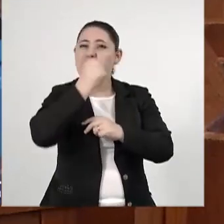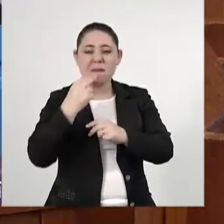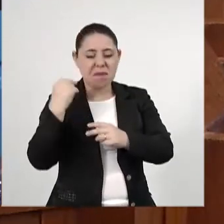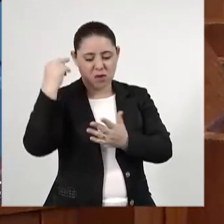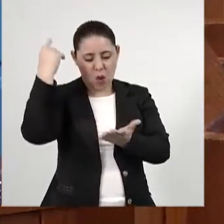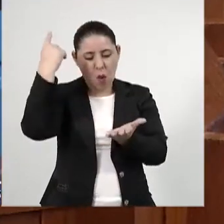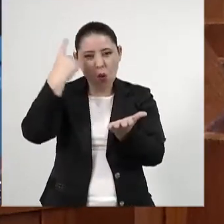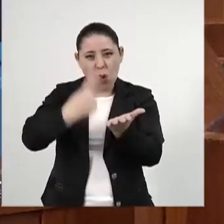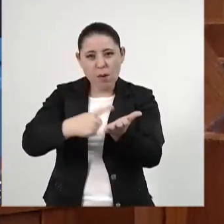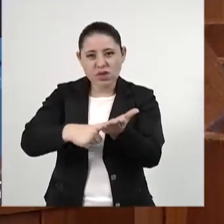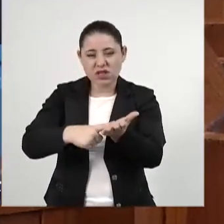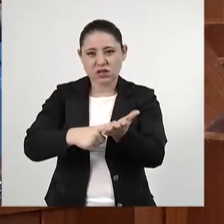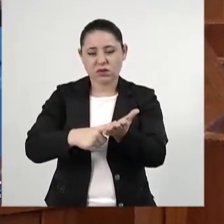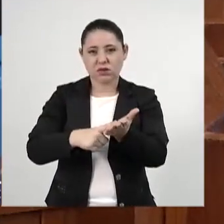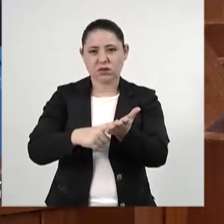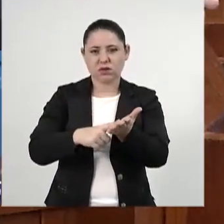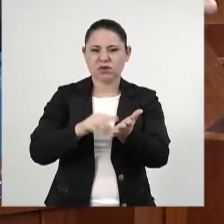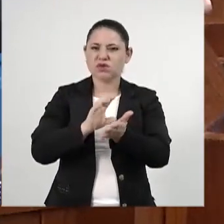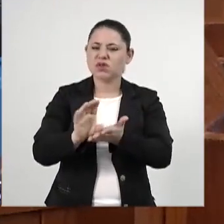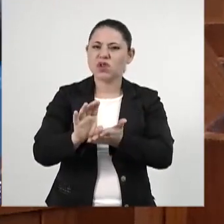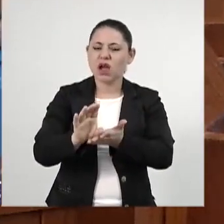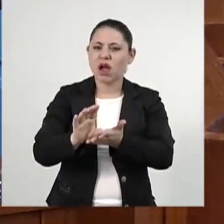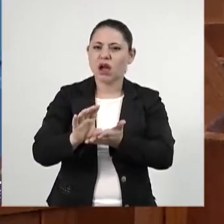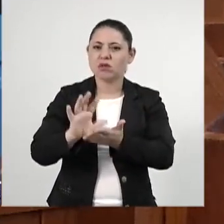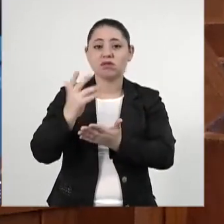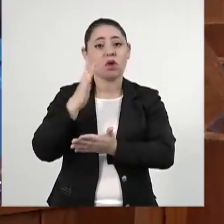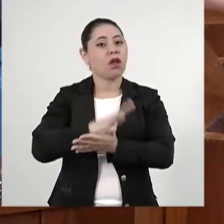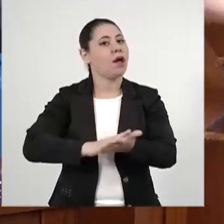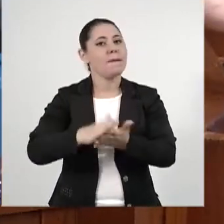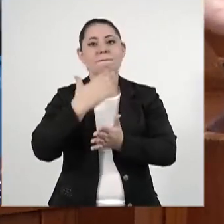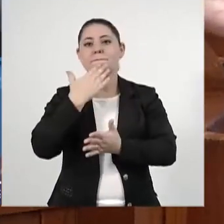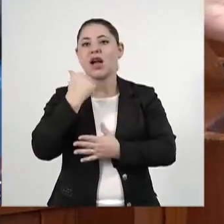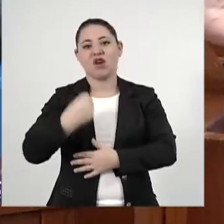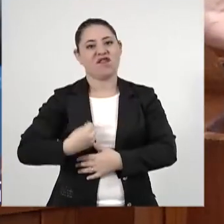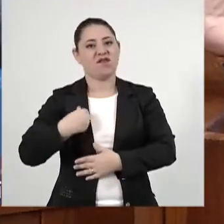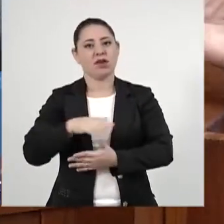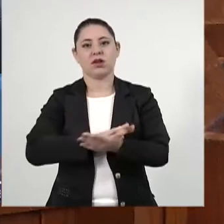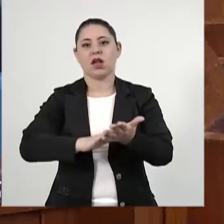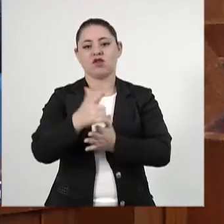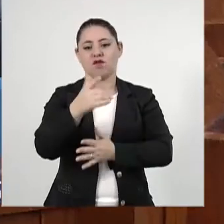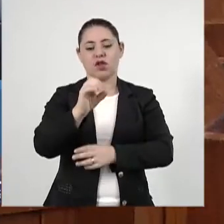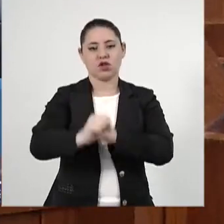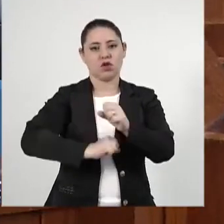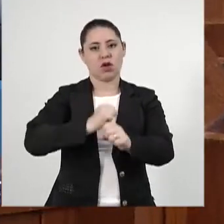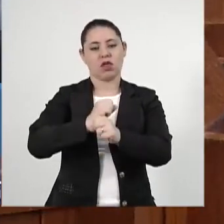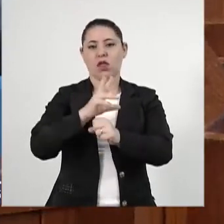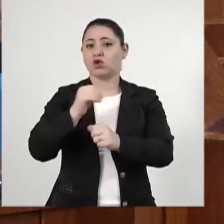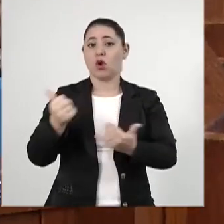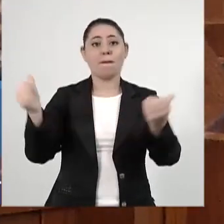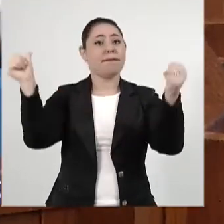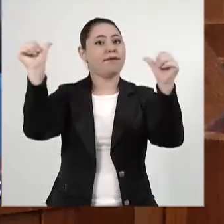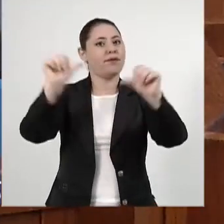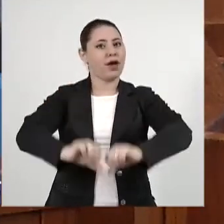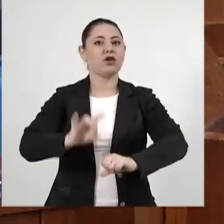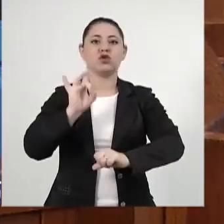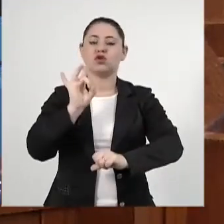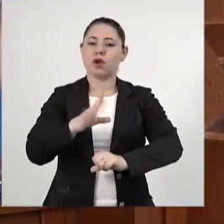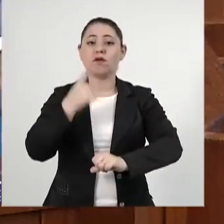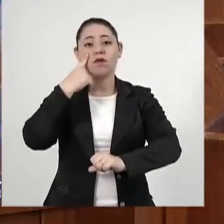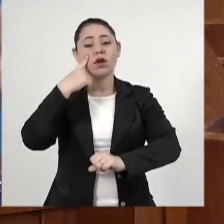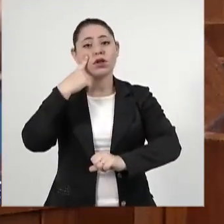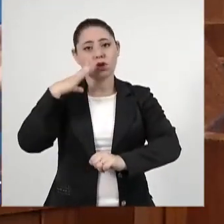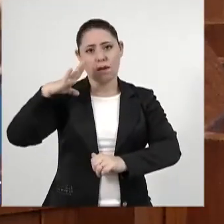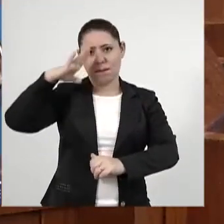tiveram, dos incentivos que fizeram, não deu em nada, não melhorou nada, a vida do índio de 20 anos para cá só piorou. Então vamos ver se Jair